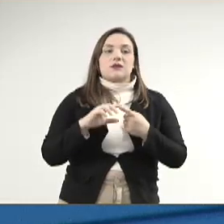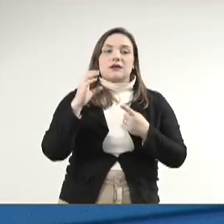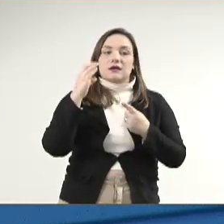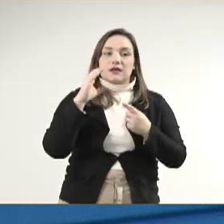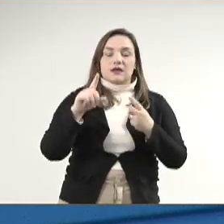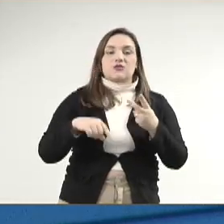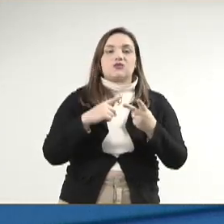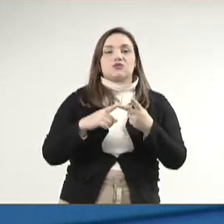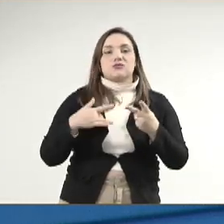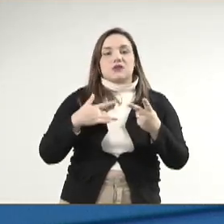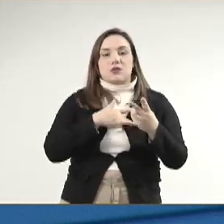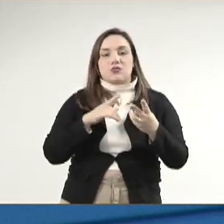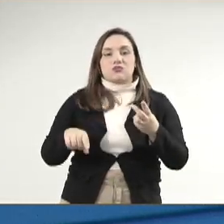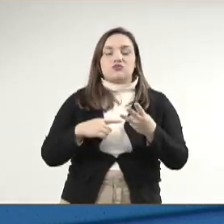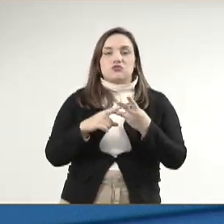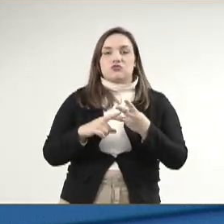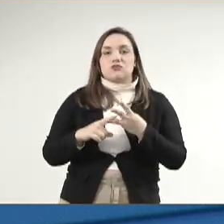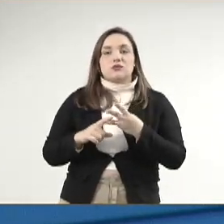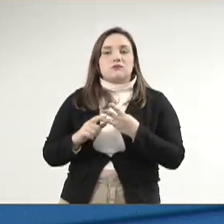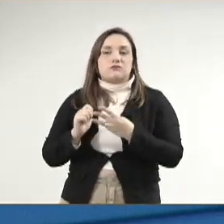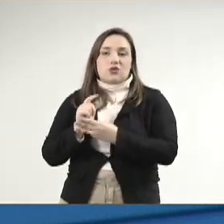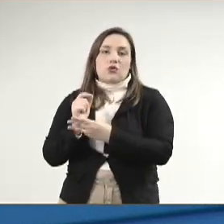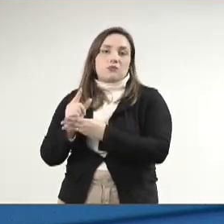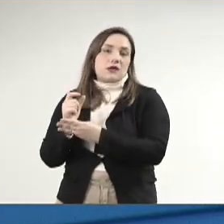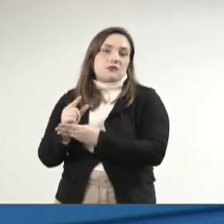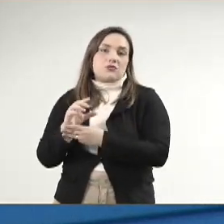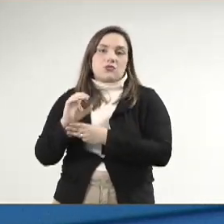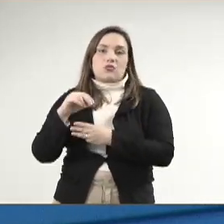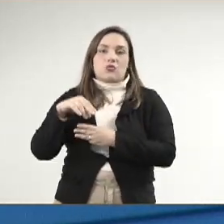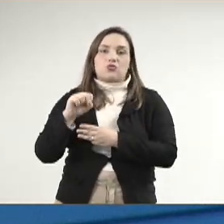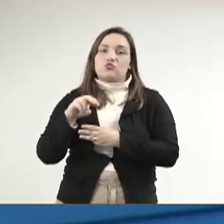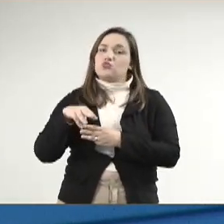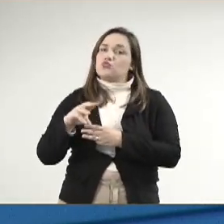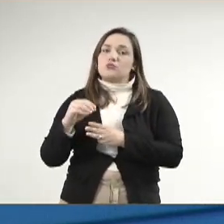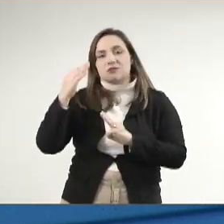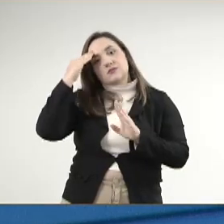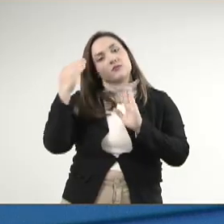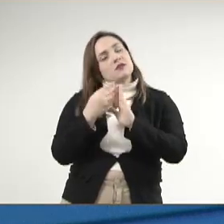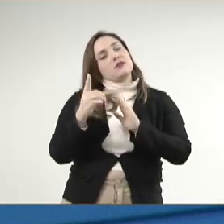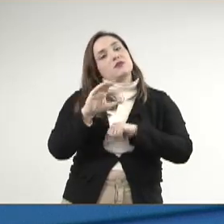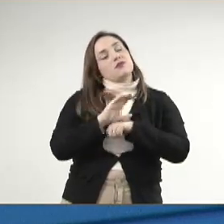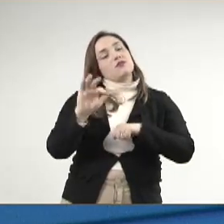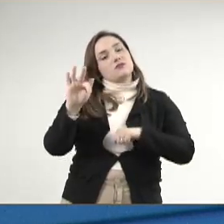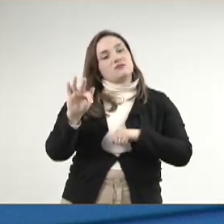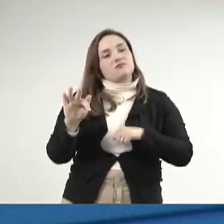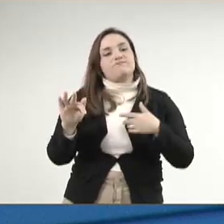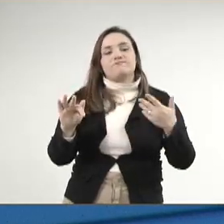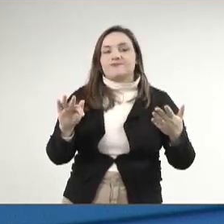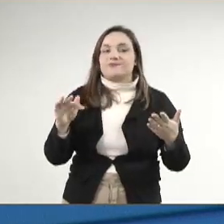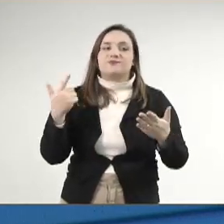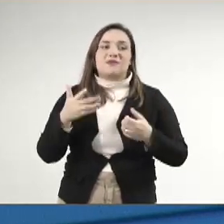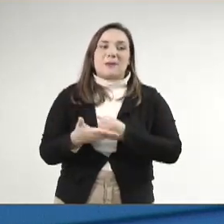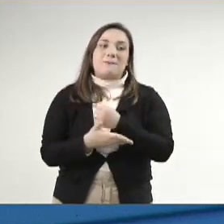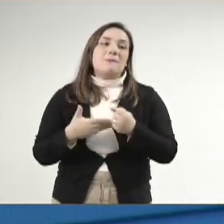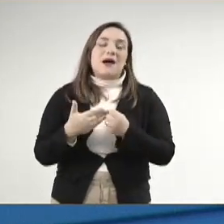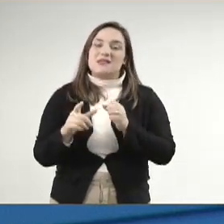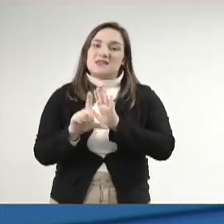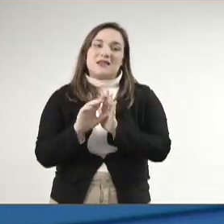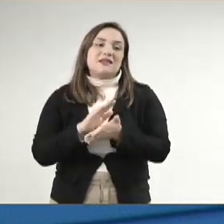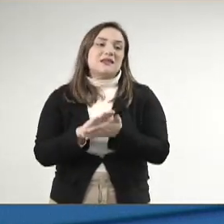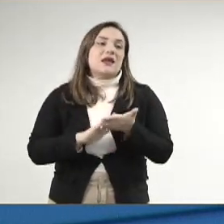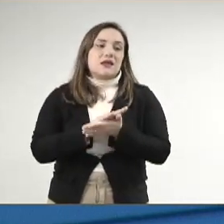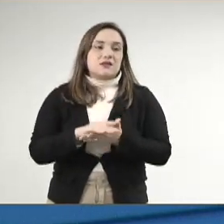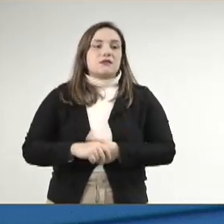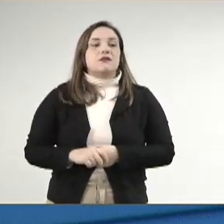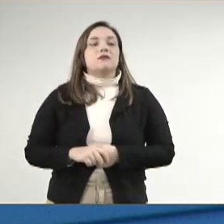e saúde. Tal limitação desrespeita a previsão constitucional, sem ainda guardar qualquer amparo legal. Somados